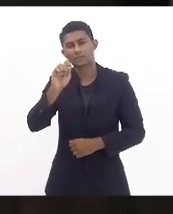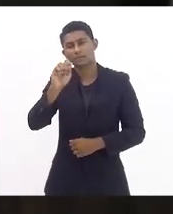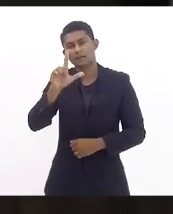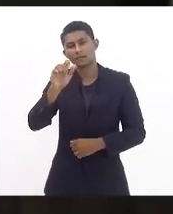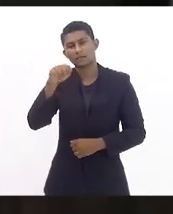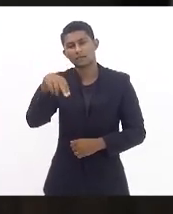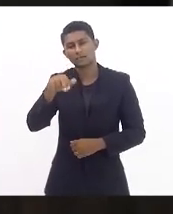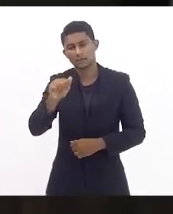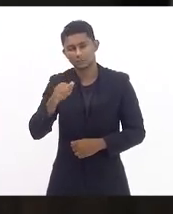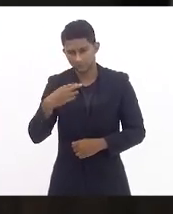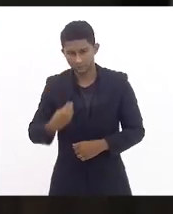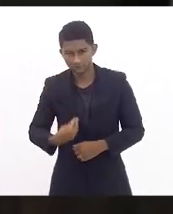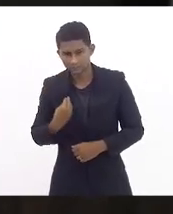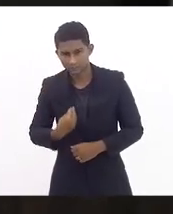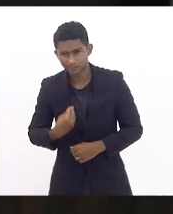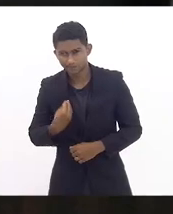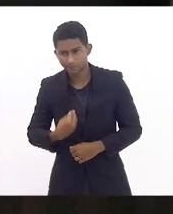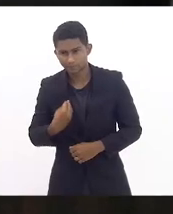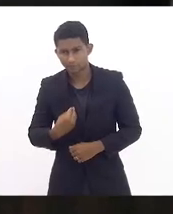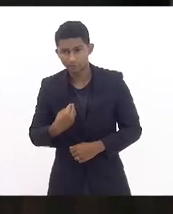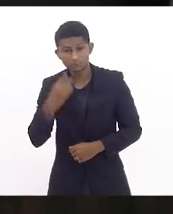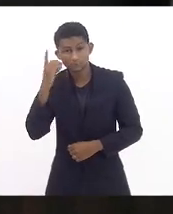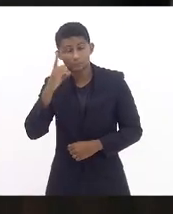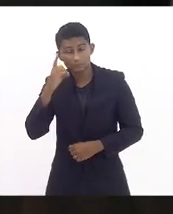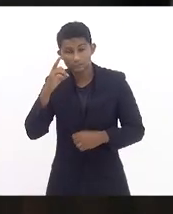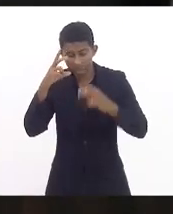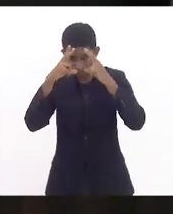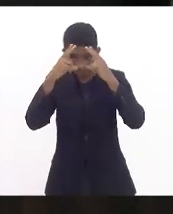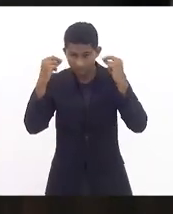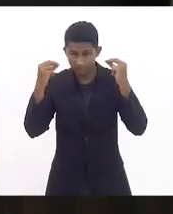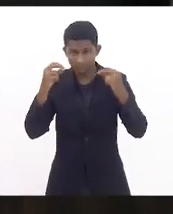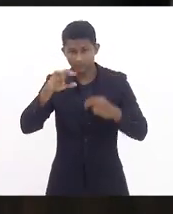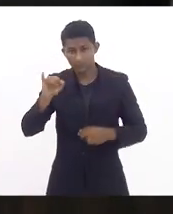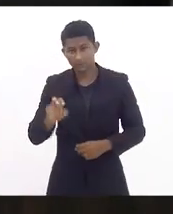Passos. Deputada Alana Passos. Deputada Tia Ju.